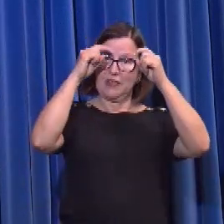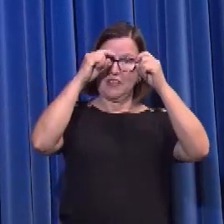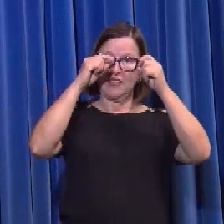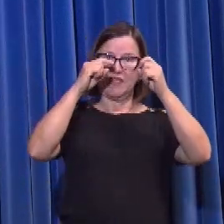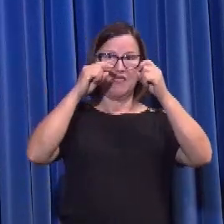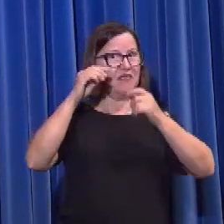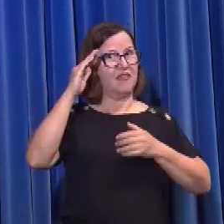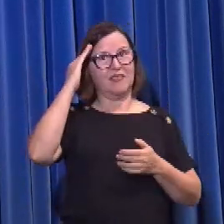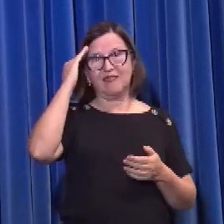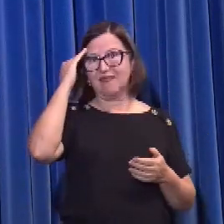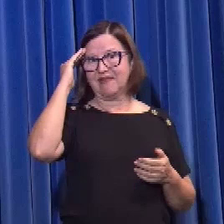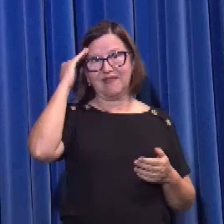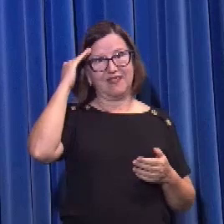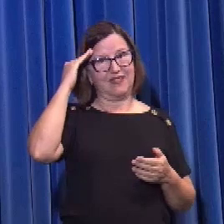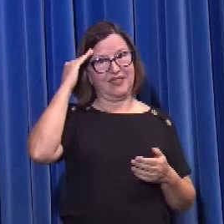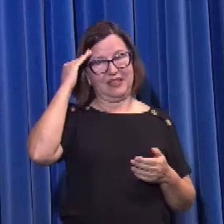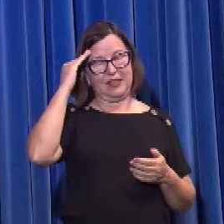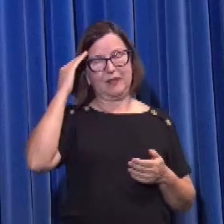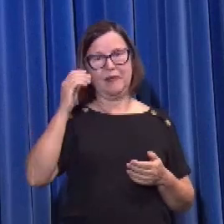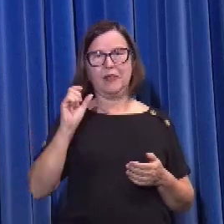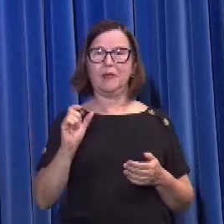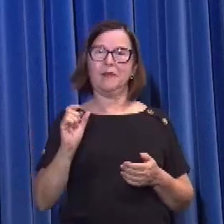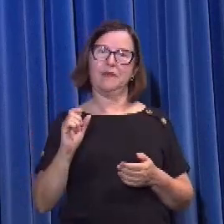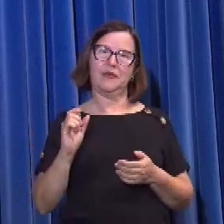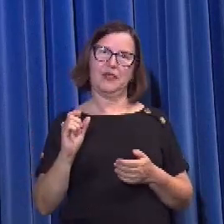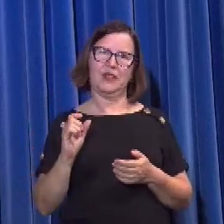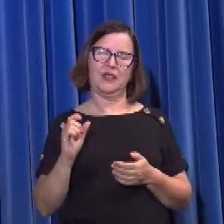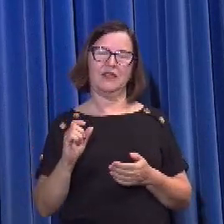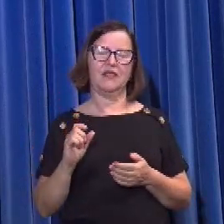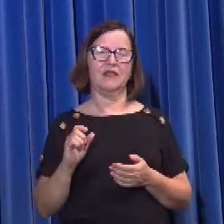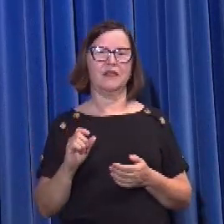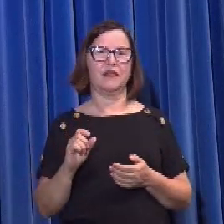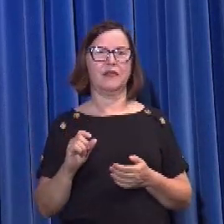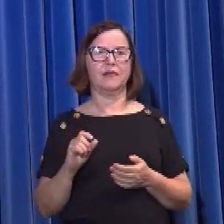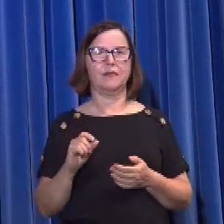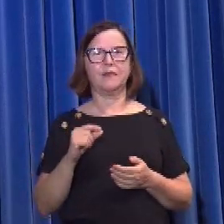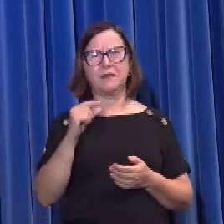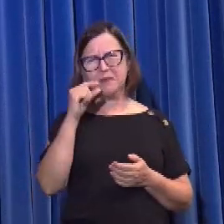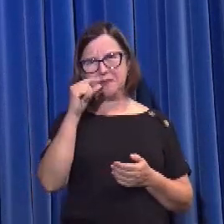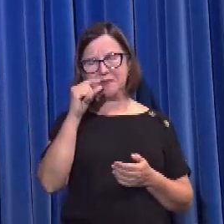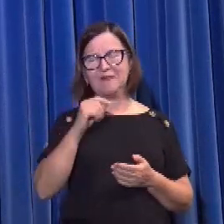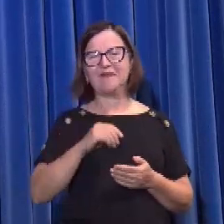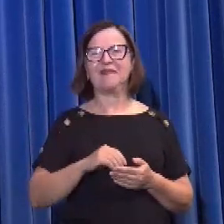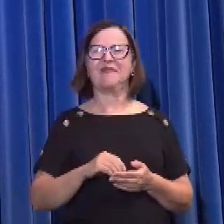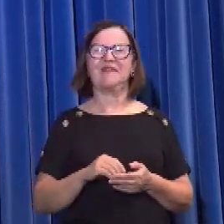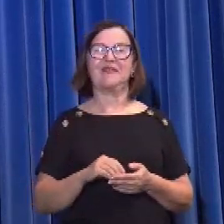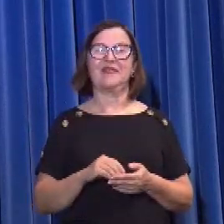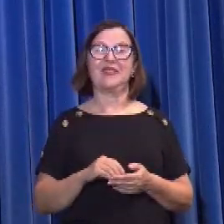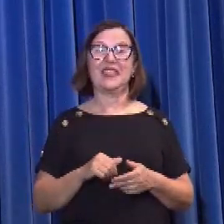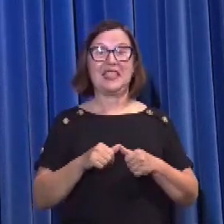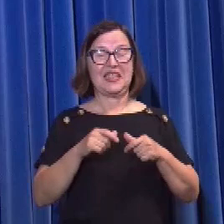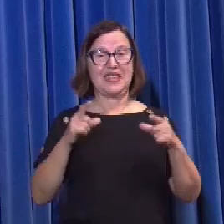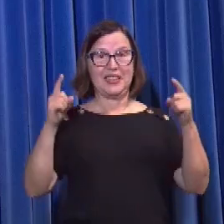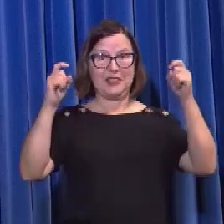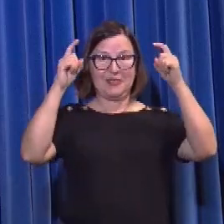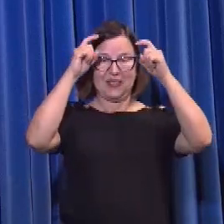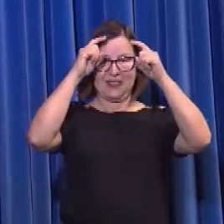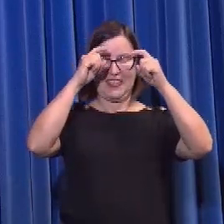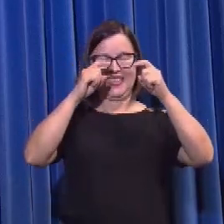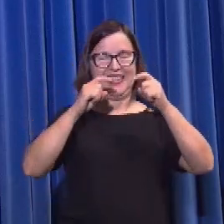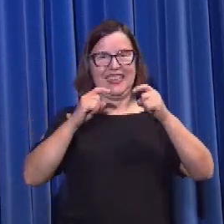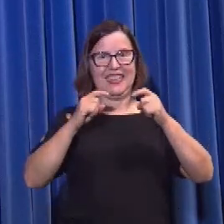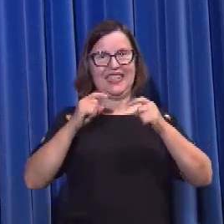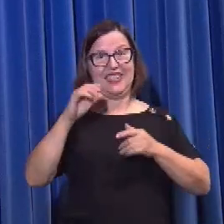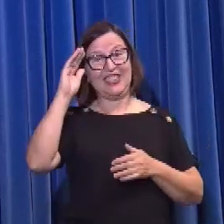entendemos isso. É uma palavrinha pequena. E essa dificuldade de entender o que